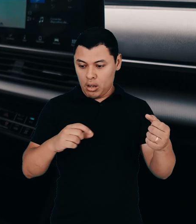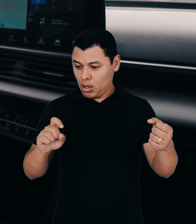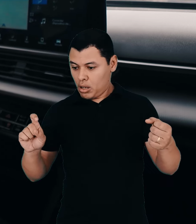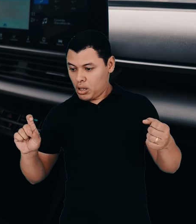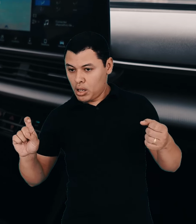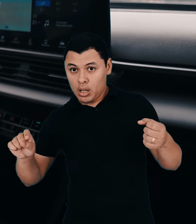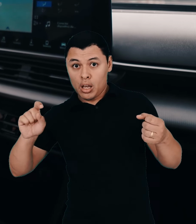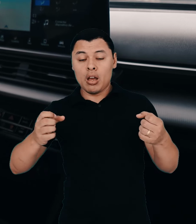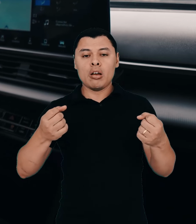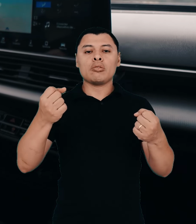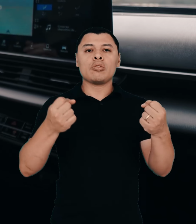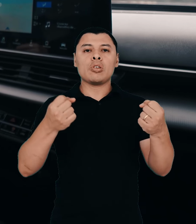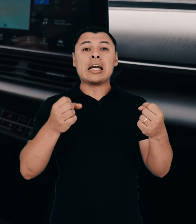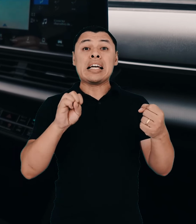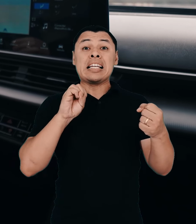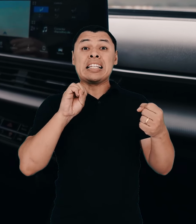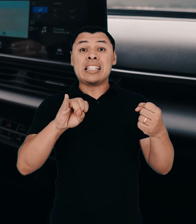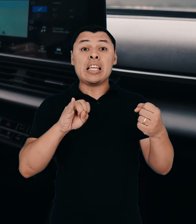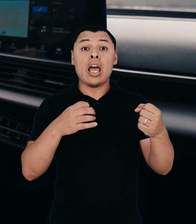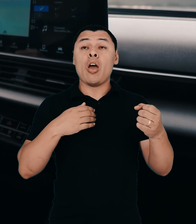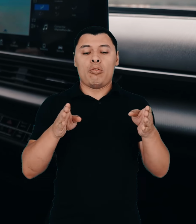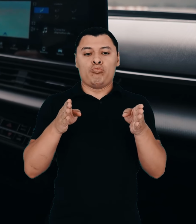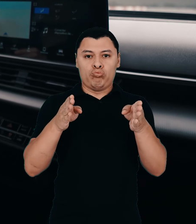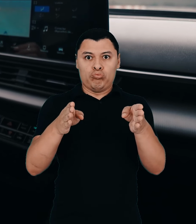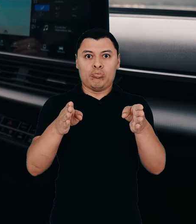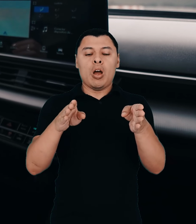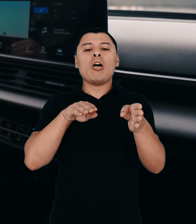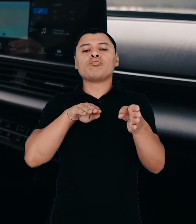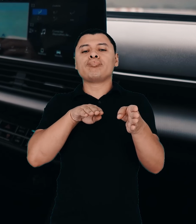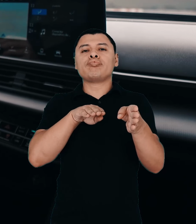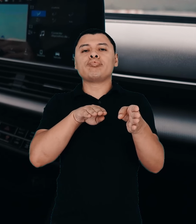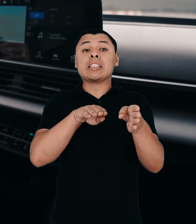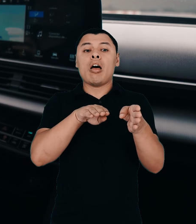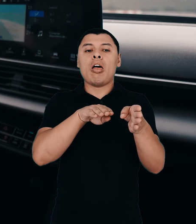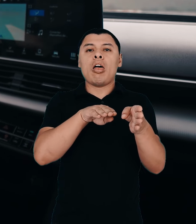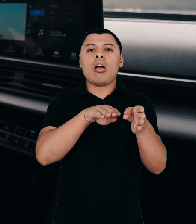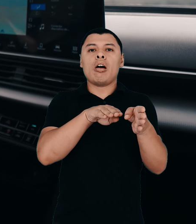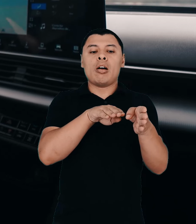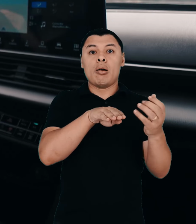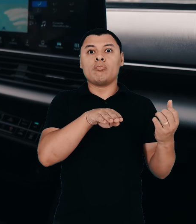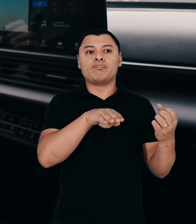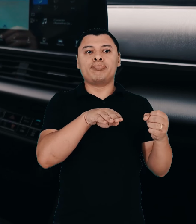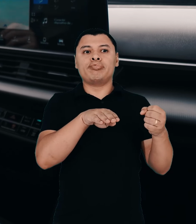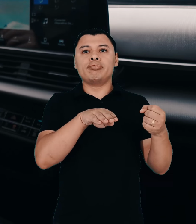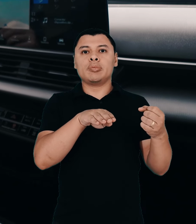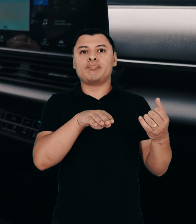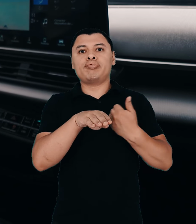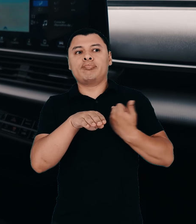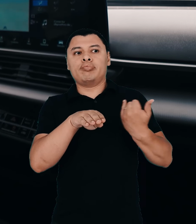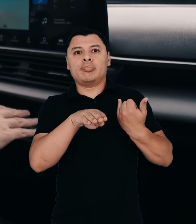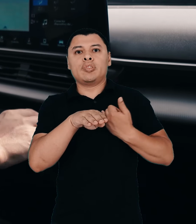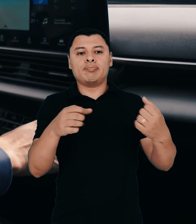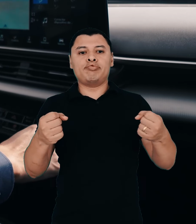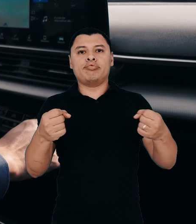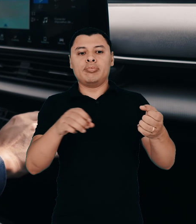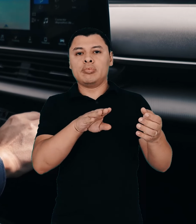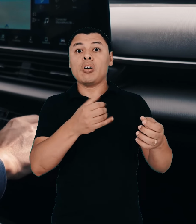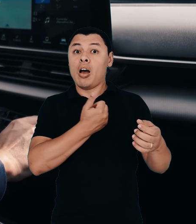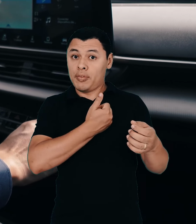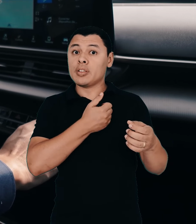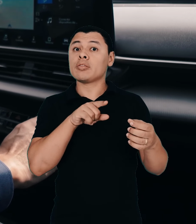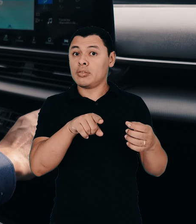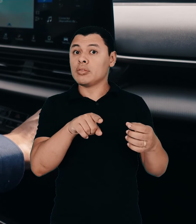a manter o veículo na faixa de rolamento, ele, inclusive dá um torque no volante se o veículo começa a sair da faixa acima de 60 km por hora. Tudo aqui, inclusive